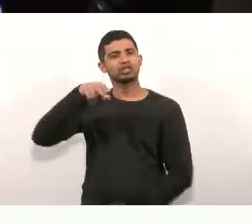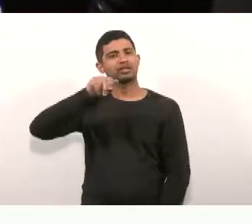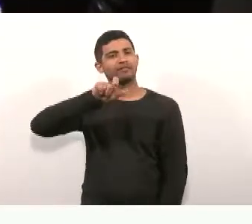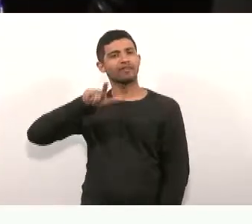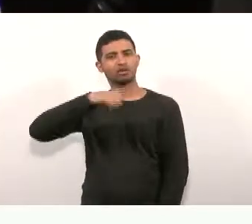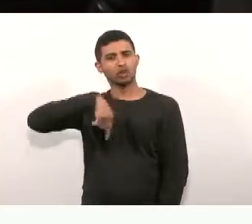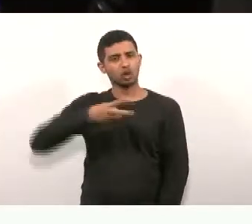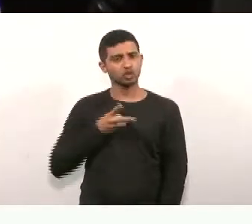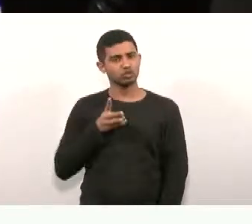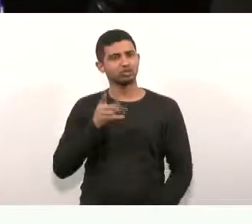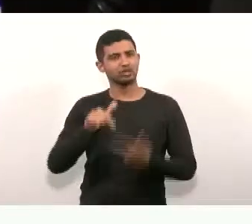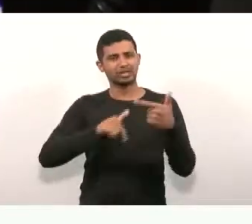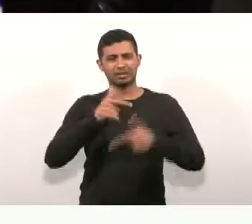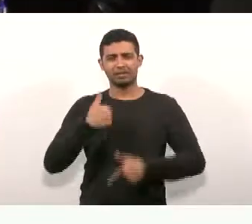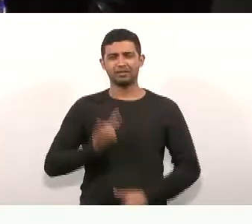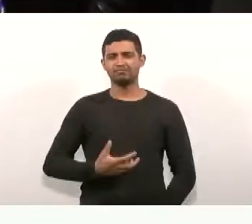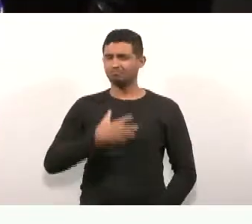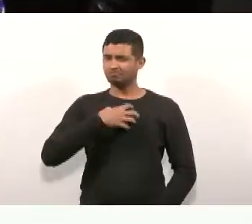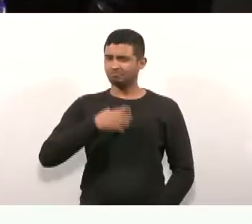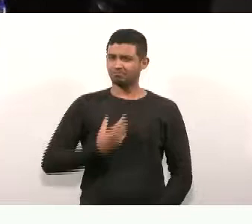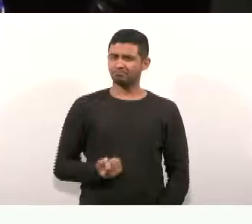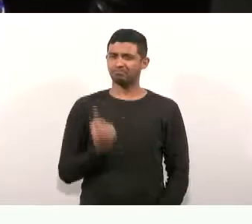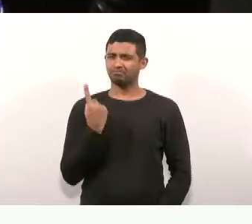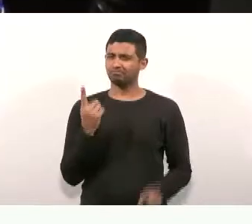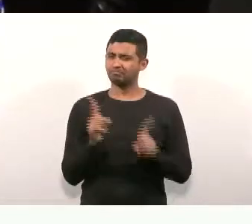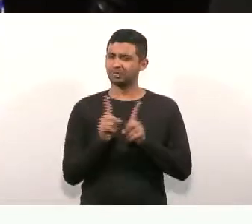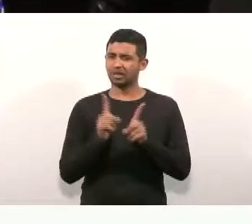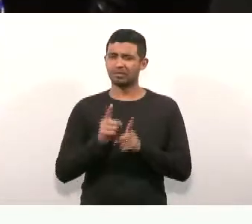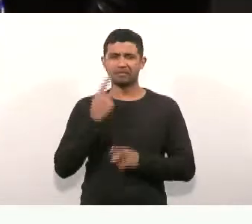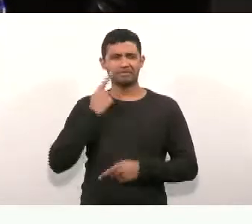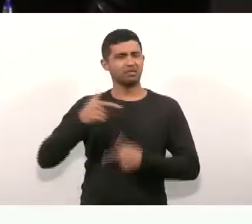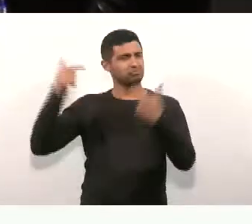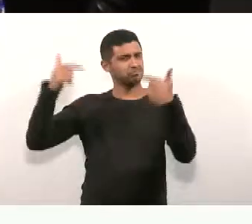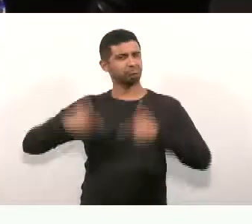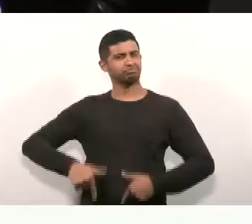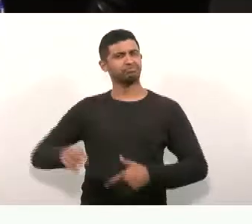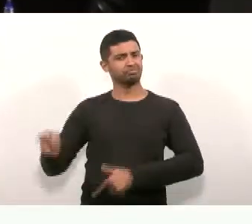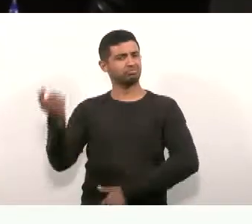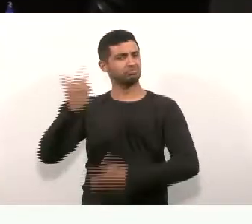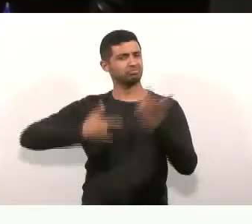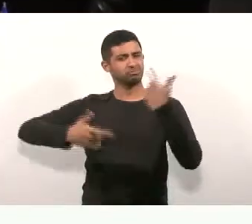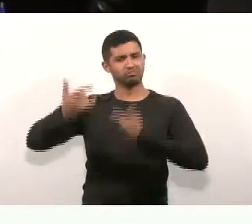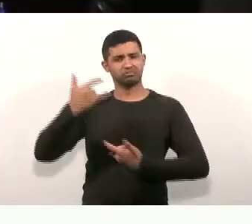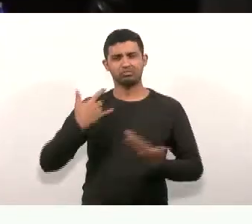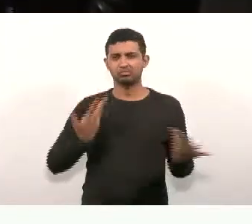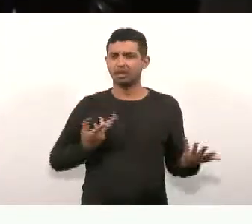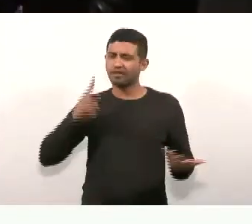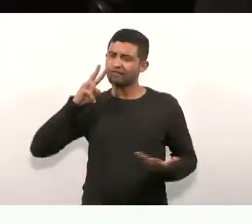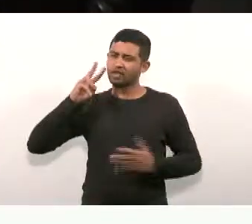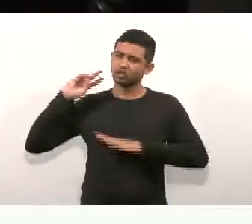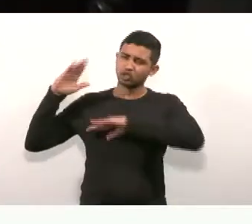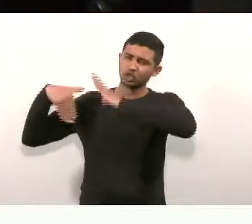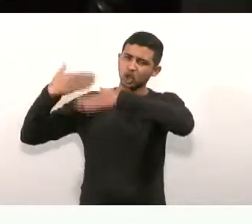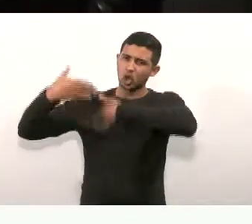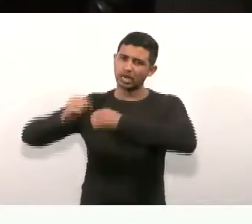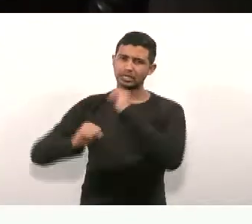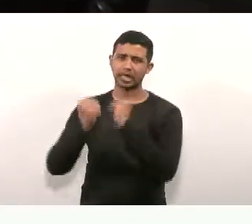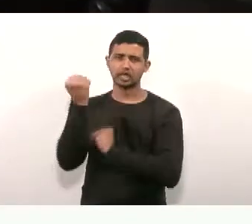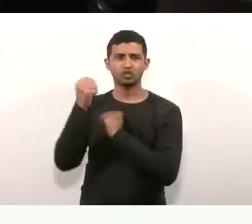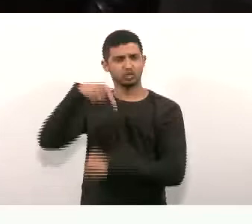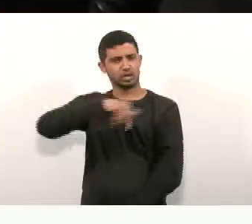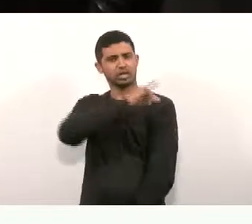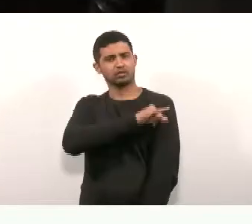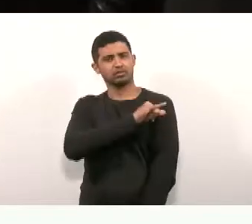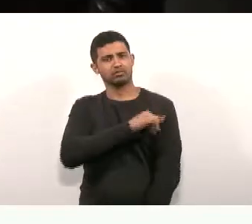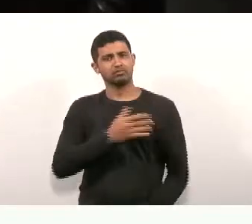isso. Também me causa um estranhamento que essa postura tenha acontecido, visto todo o histórico da indústria no nosso